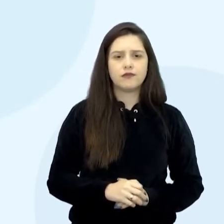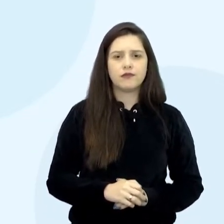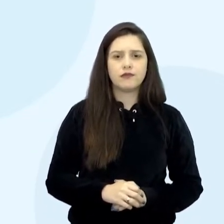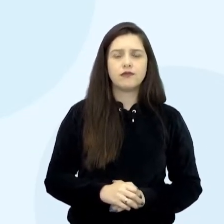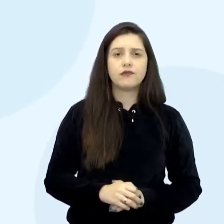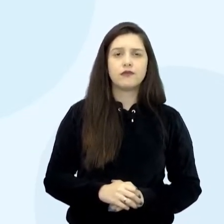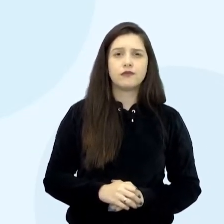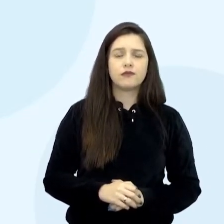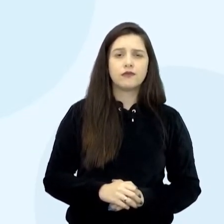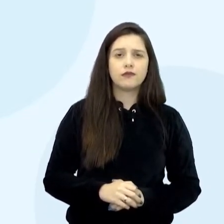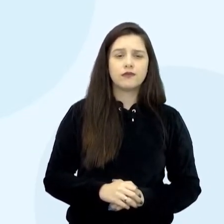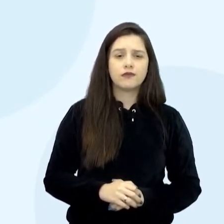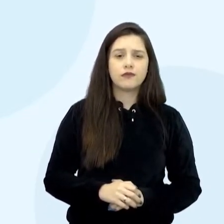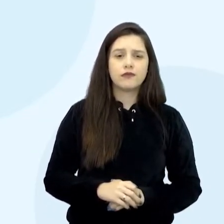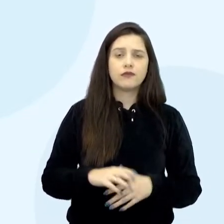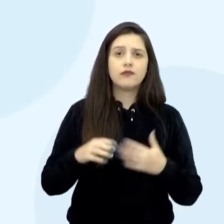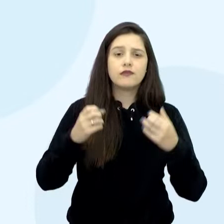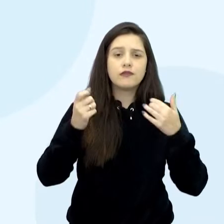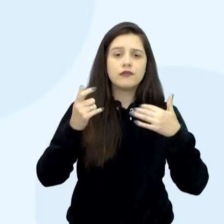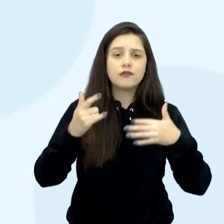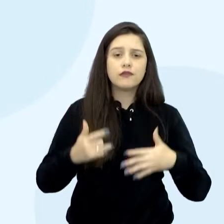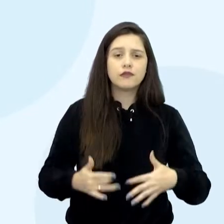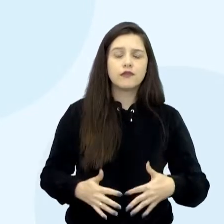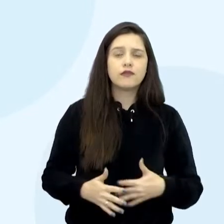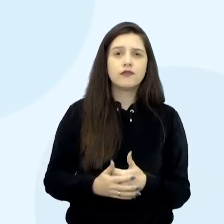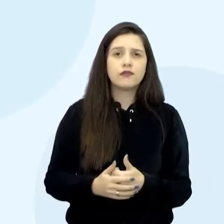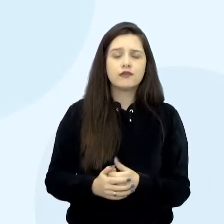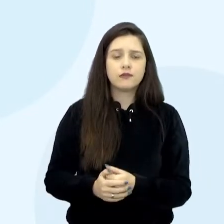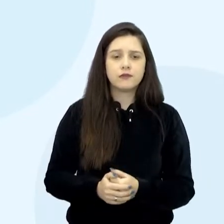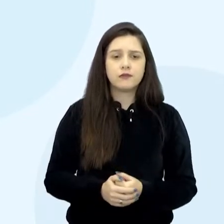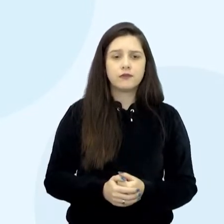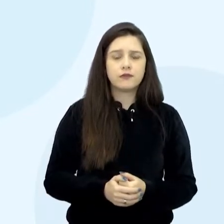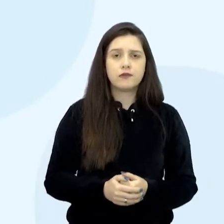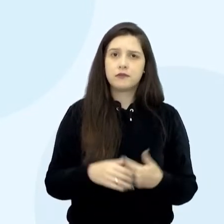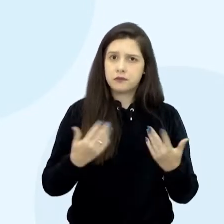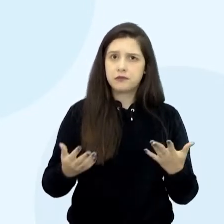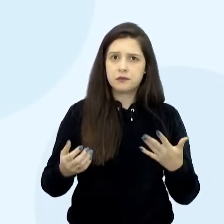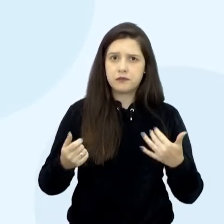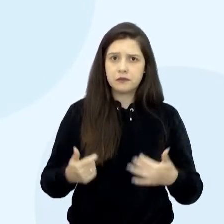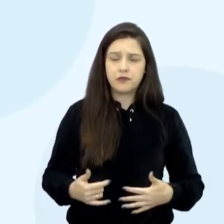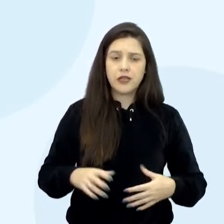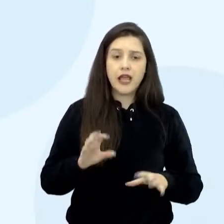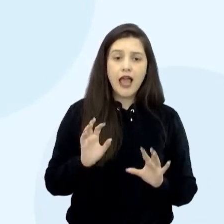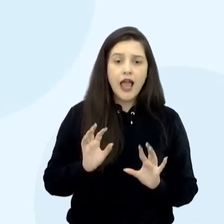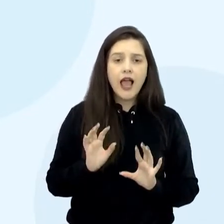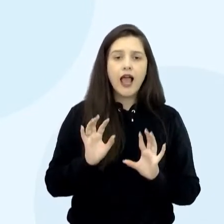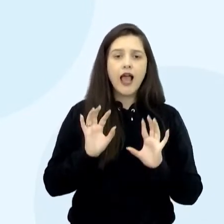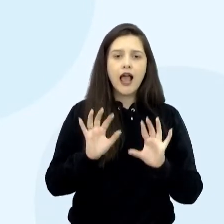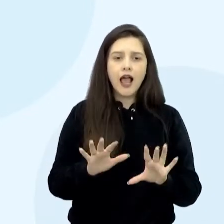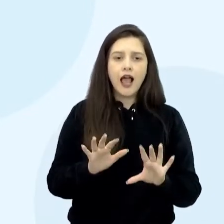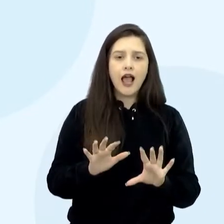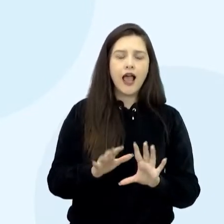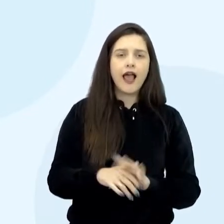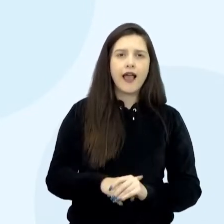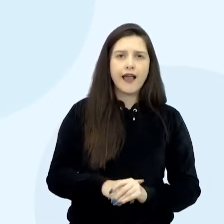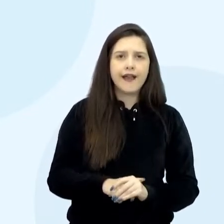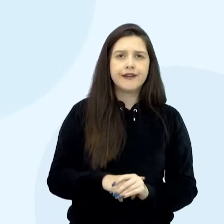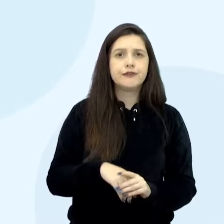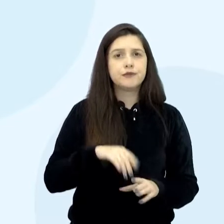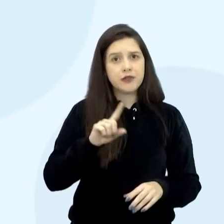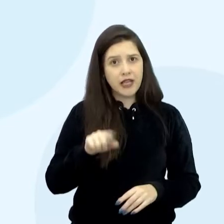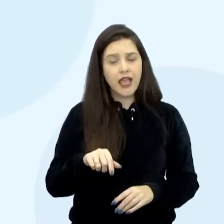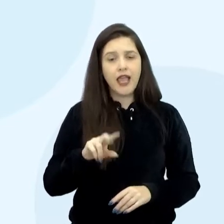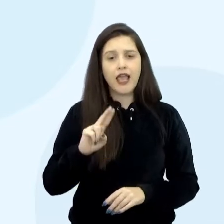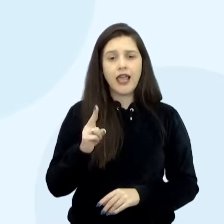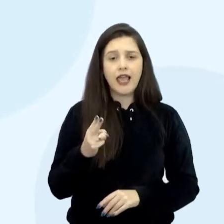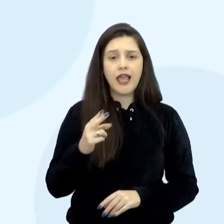Então, lá, ó. Vamos explicar a reação, né? Então, aqui, nessa reação, que era a reação do gás